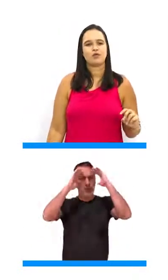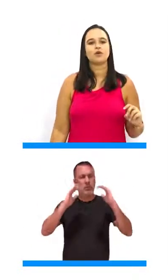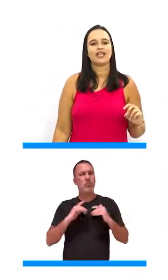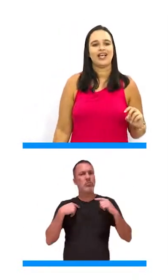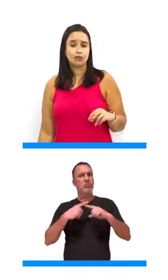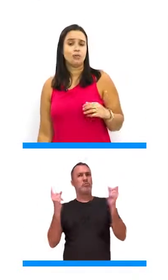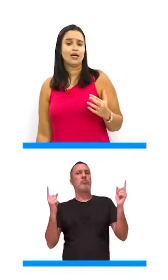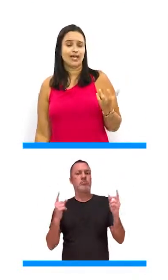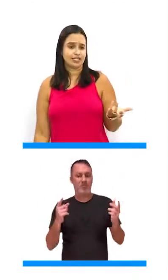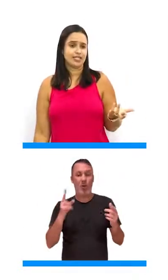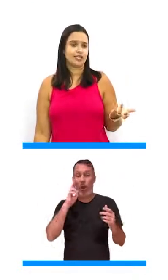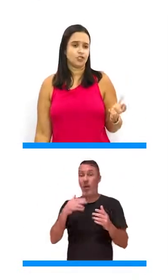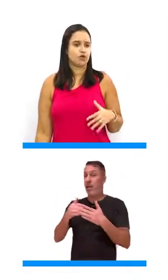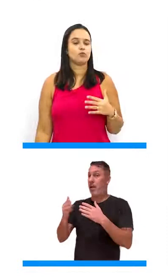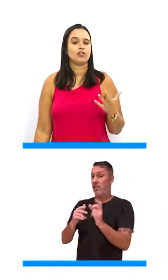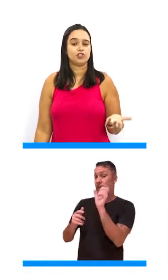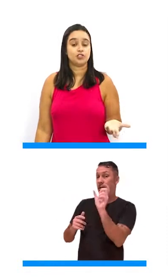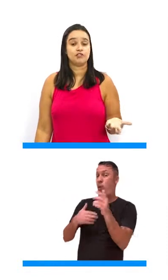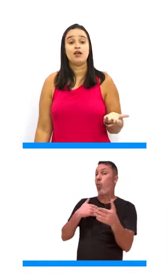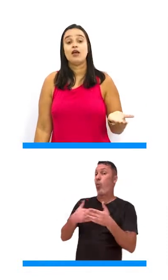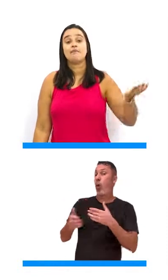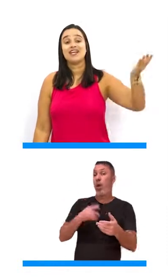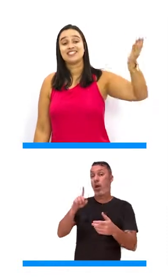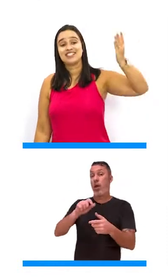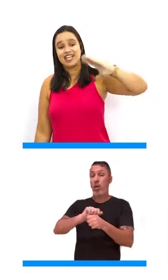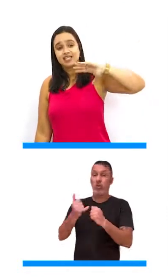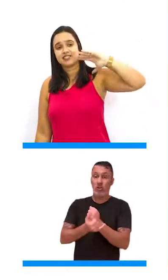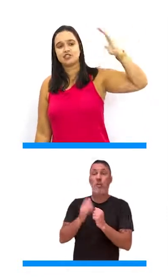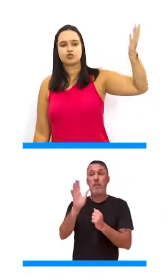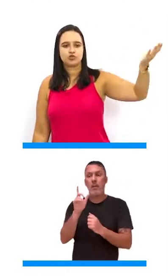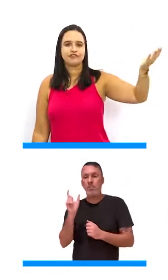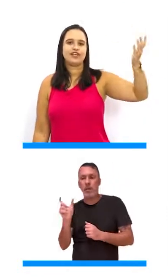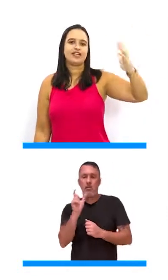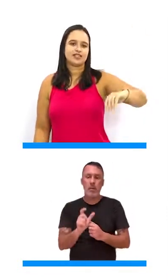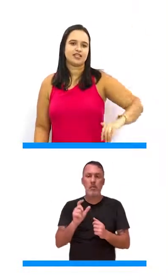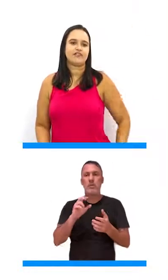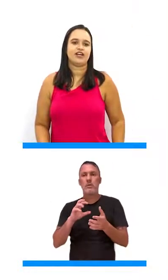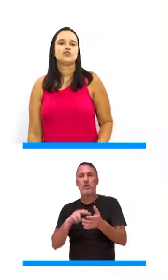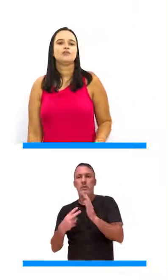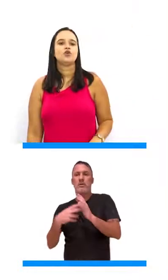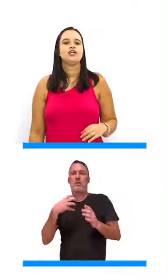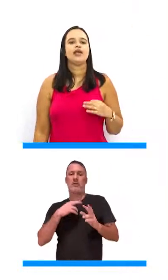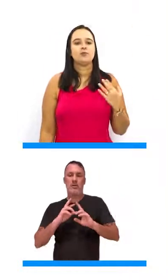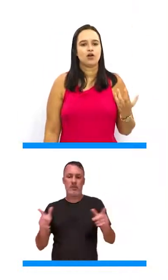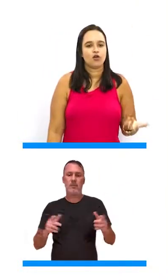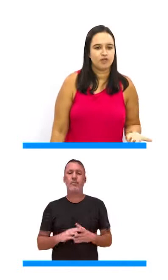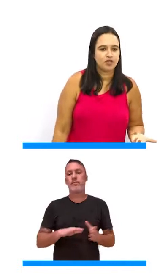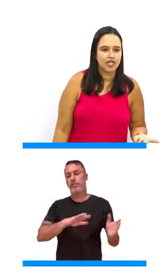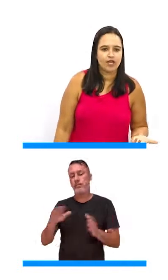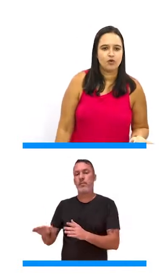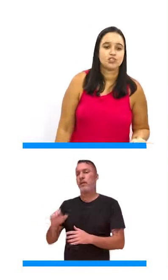palavra qualquer como uma característica, como um adjetivo, mas que tem sentidos diferentes aí na frase. Simone é uma